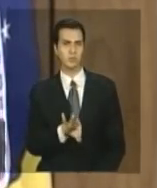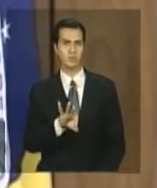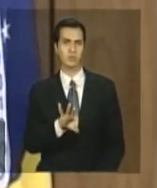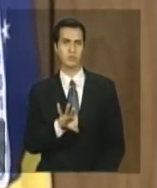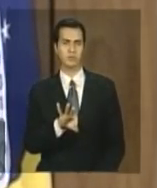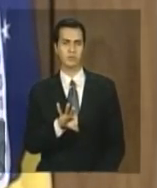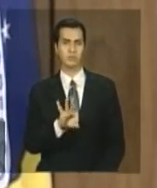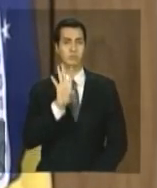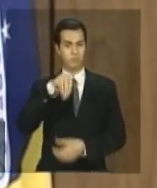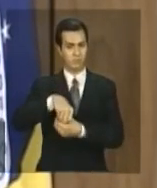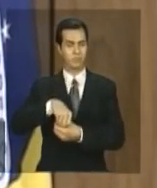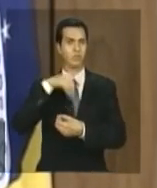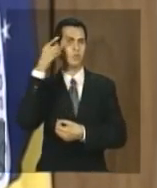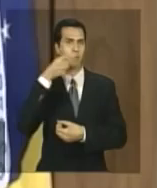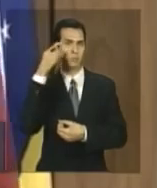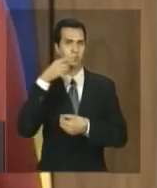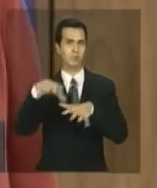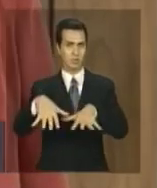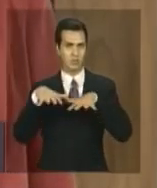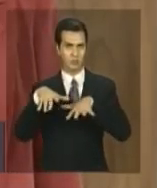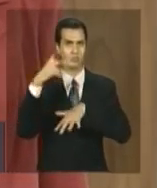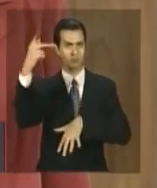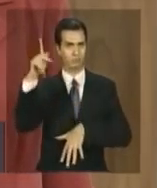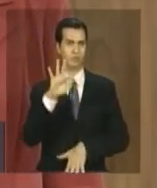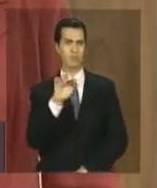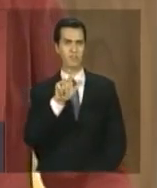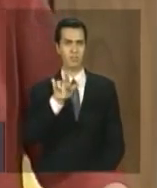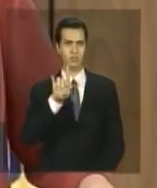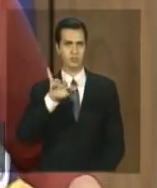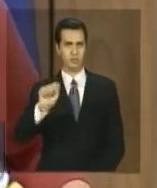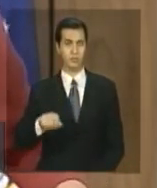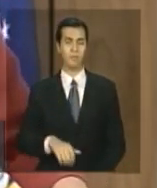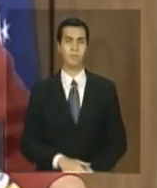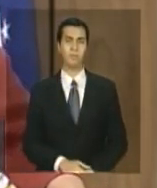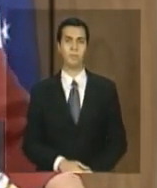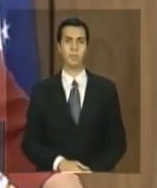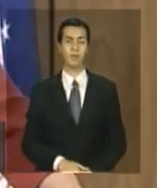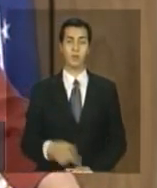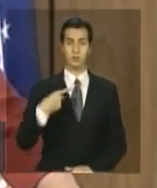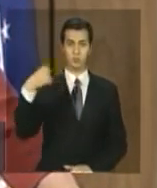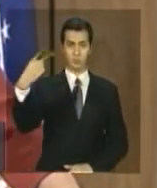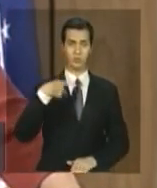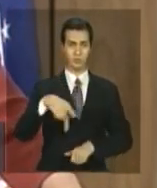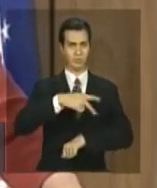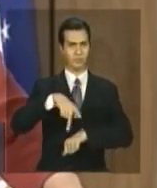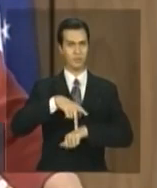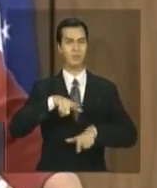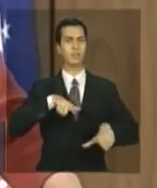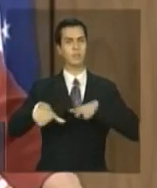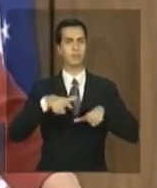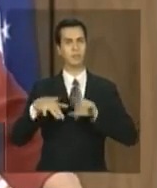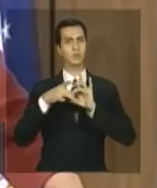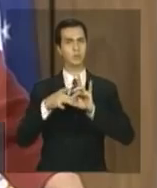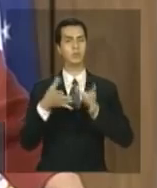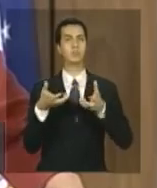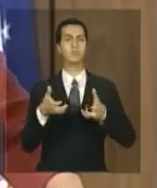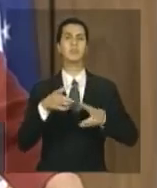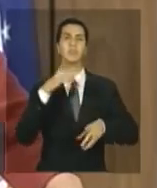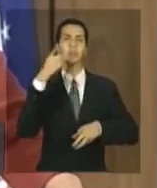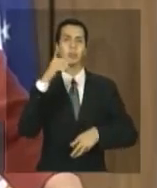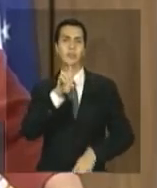plano multilateral, nossos países trabalham conjuntamente para a promoção da